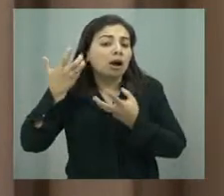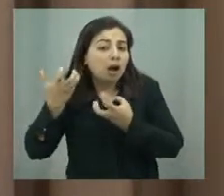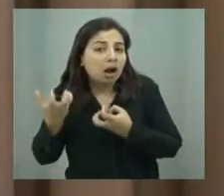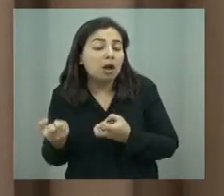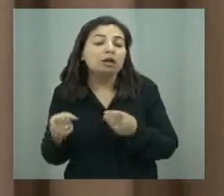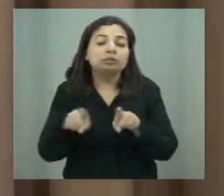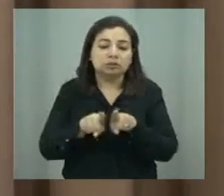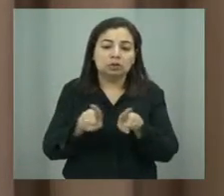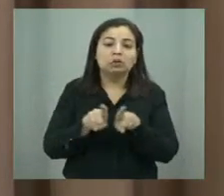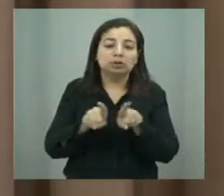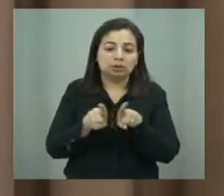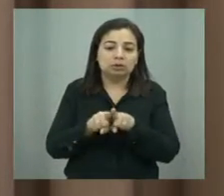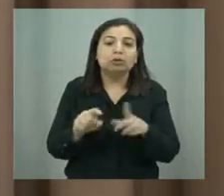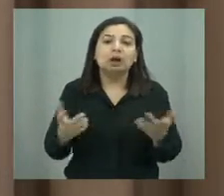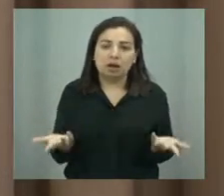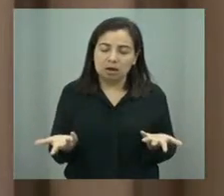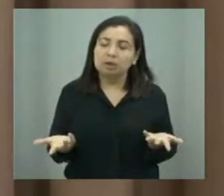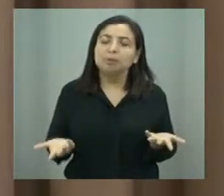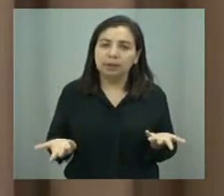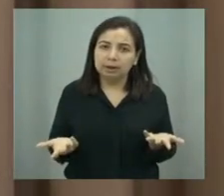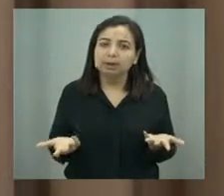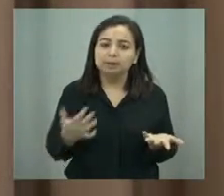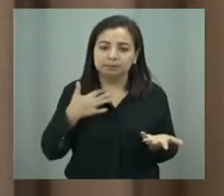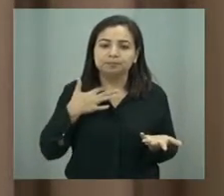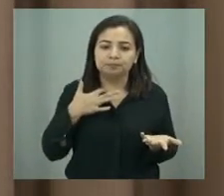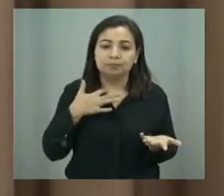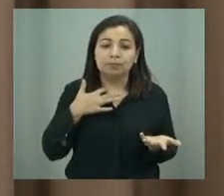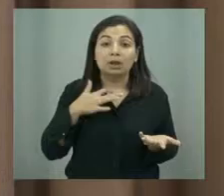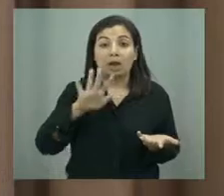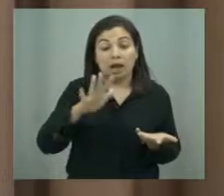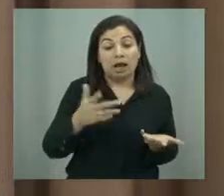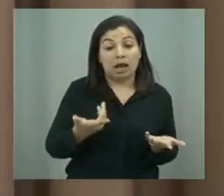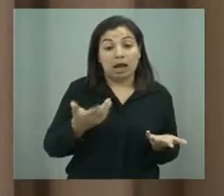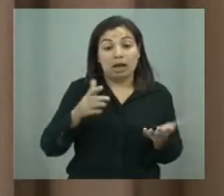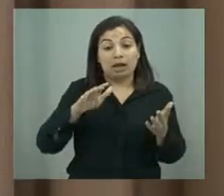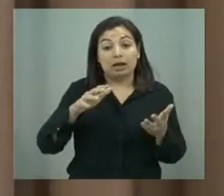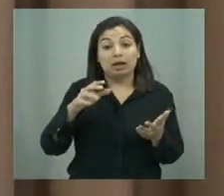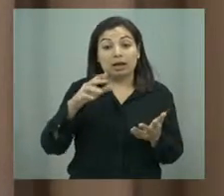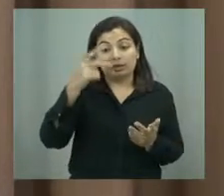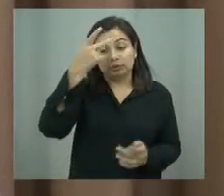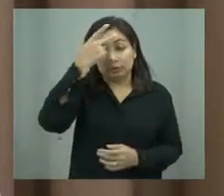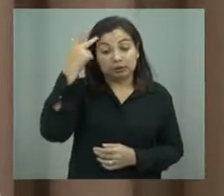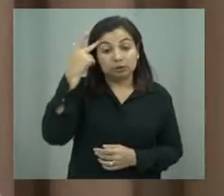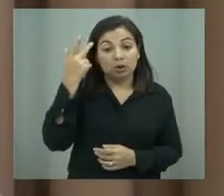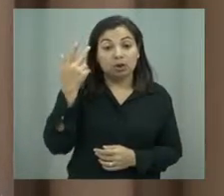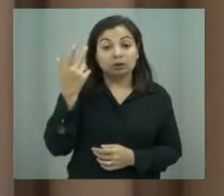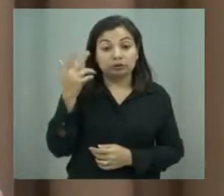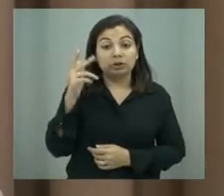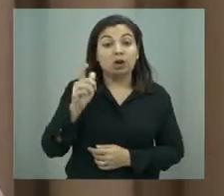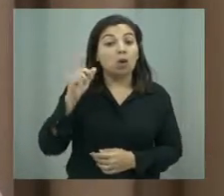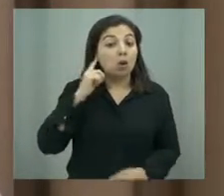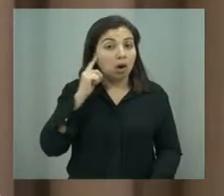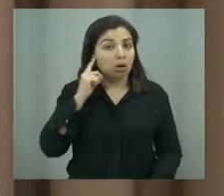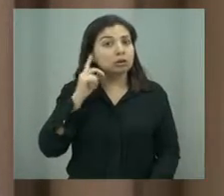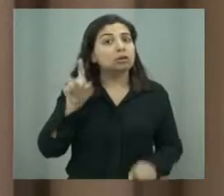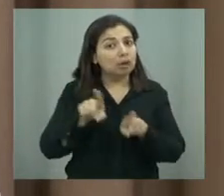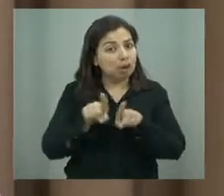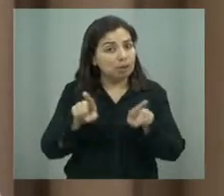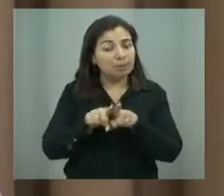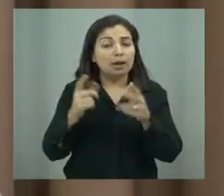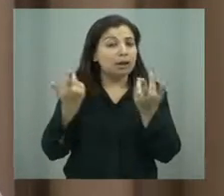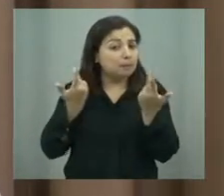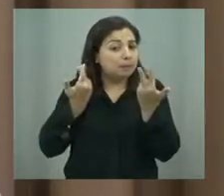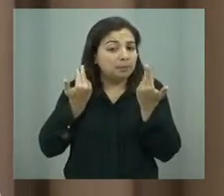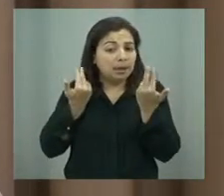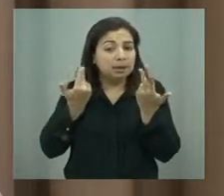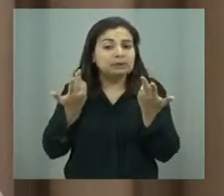jovem, mas, assim, não tão jovem quanto a parte ocular, mas o ouvido também cansa, assim, por volta